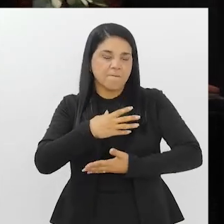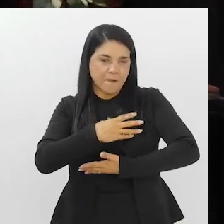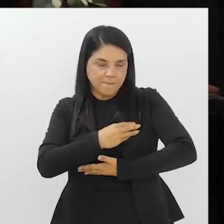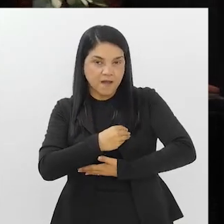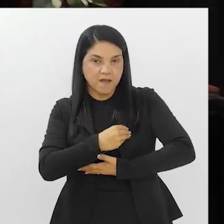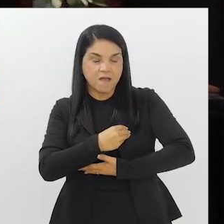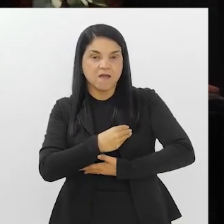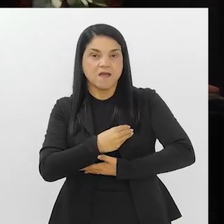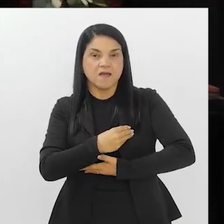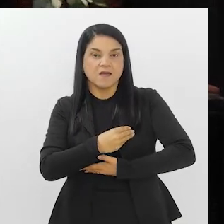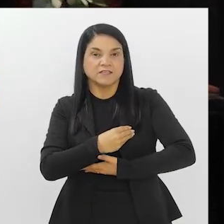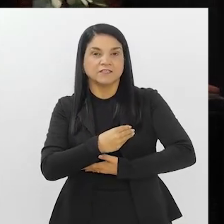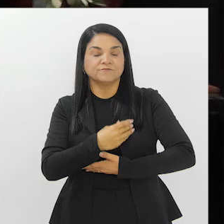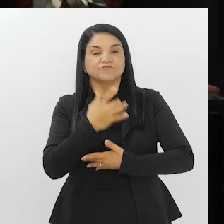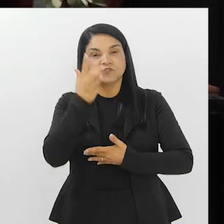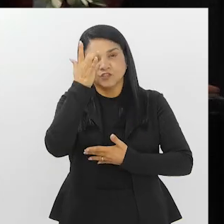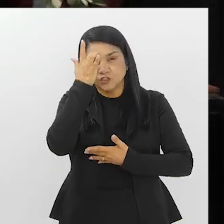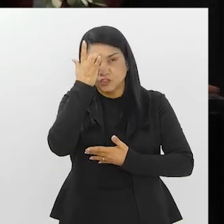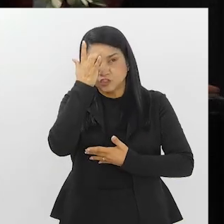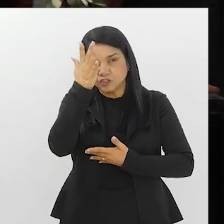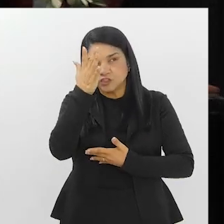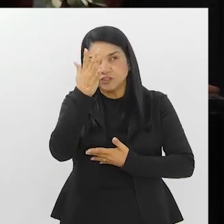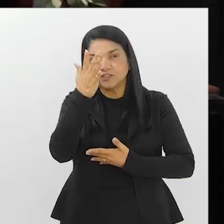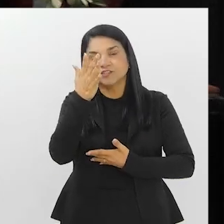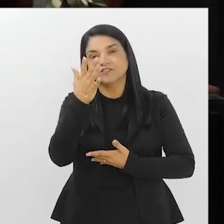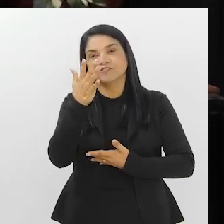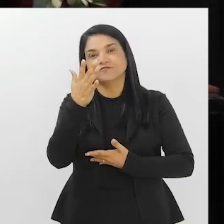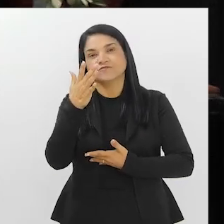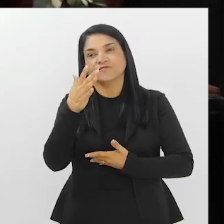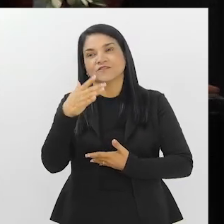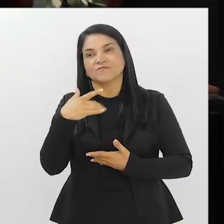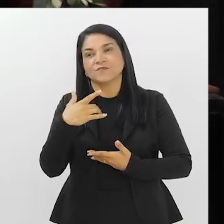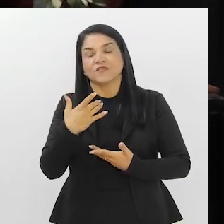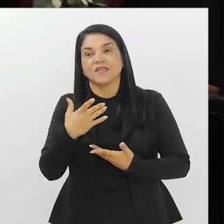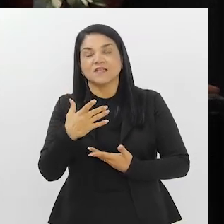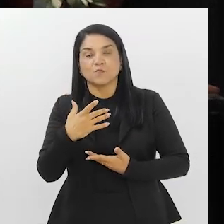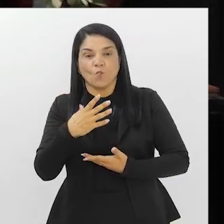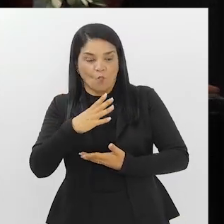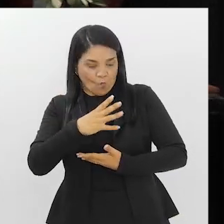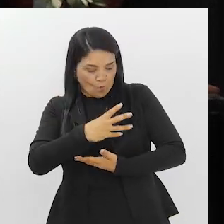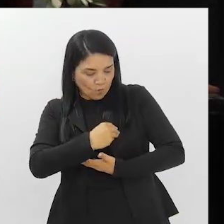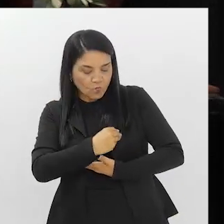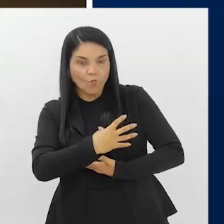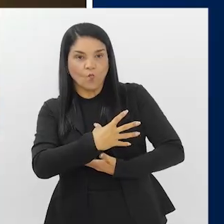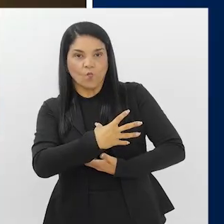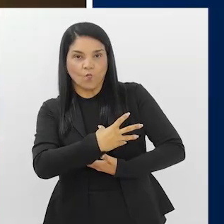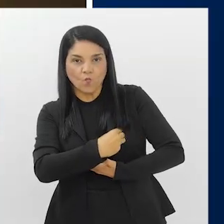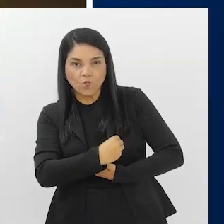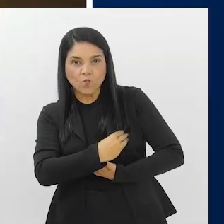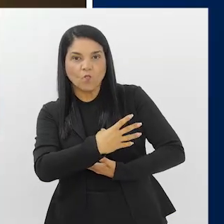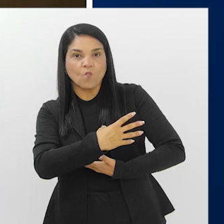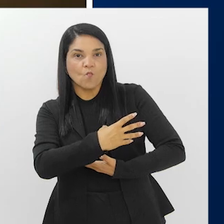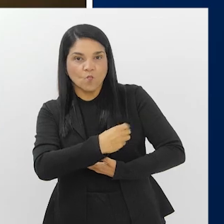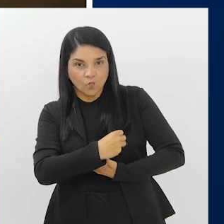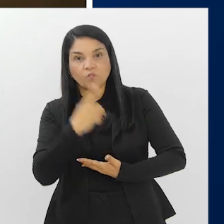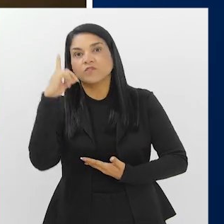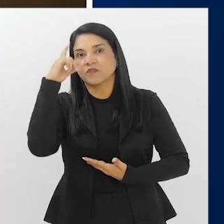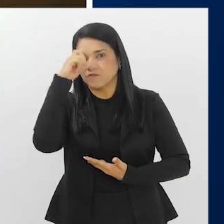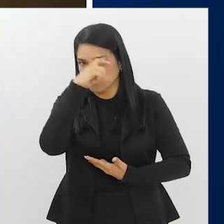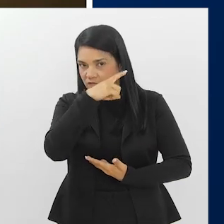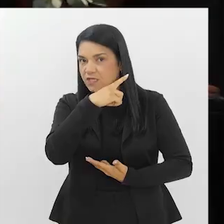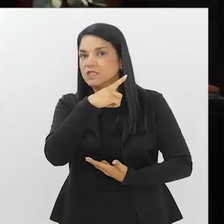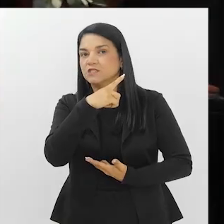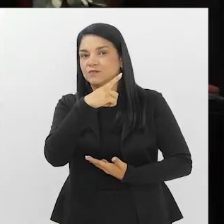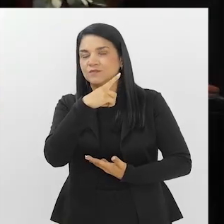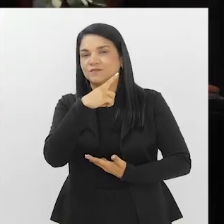diminuindo a facilidade, porque cá entre nós é muito mais difícil, né? O bebê fazer aquele processo de sucção do que pegar